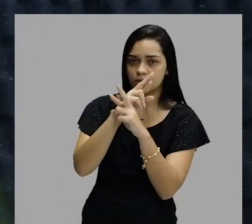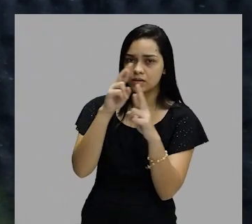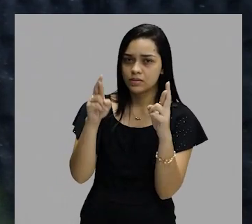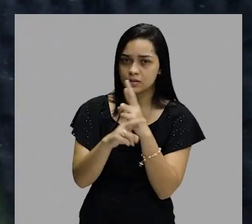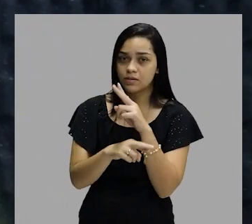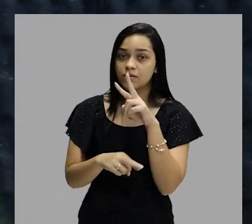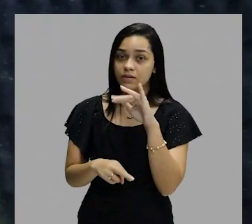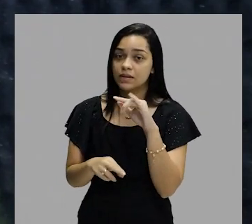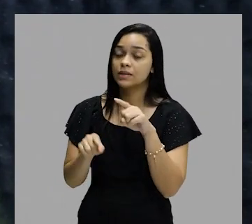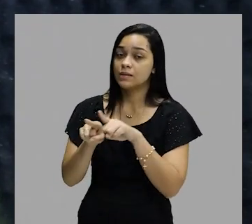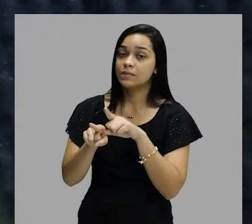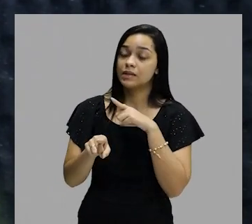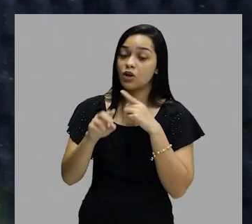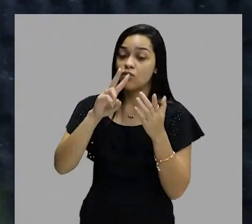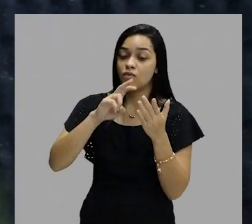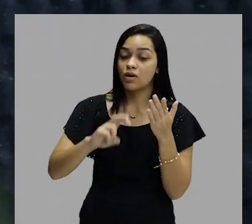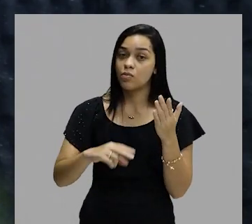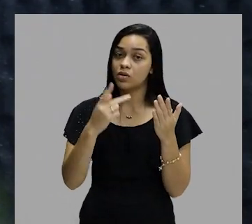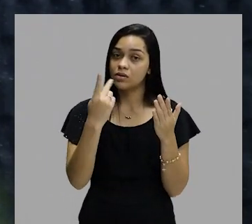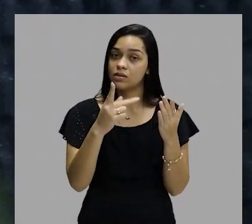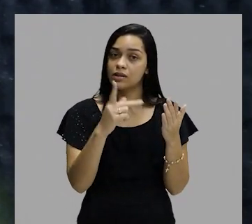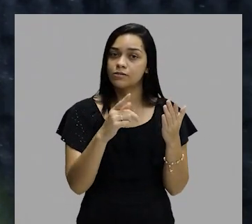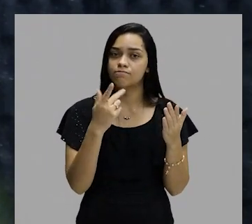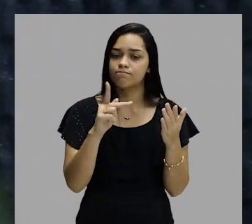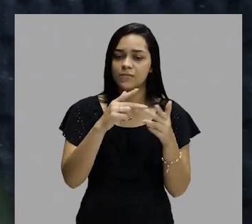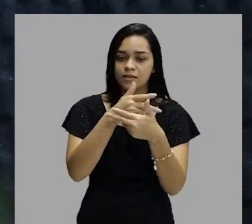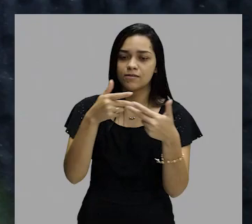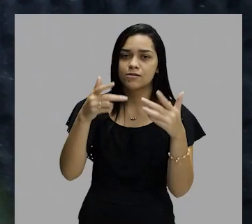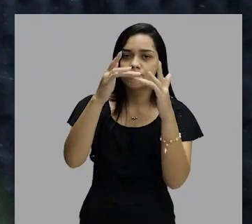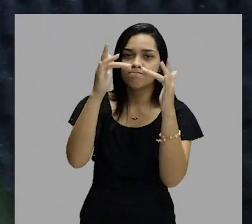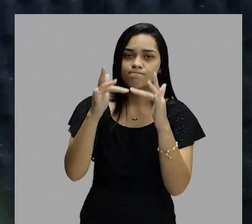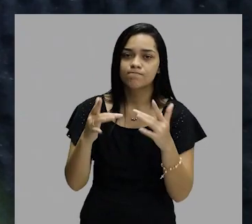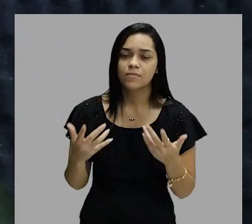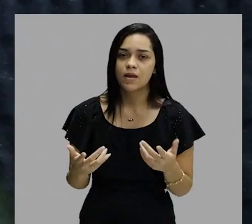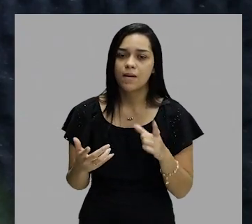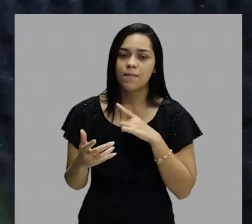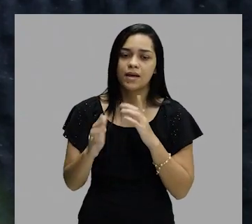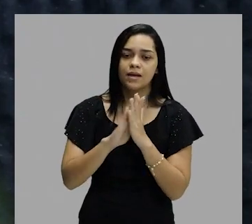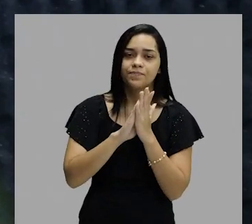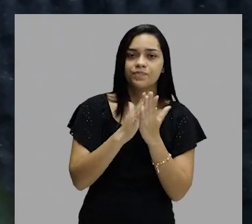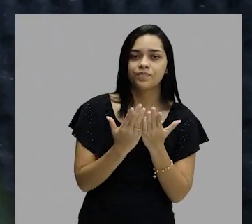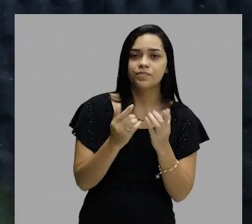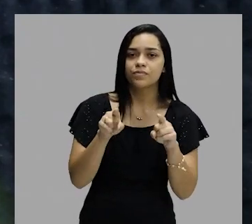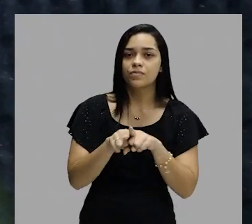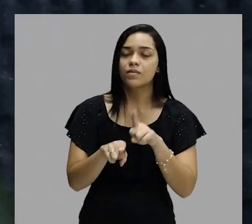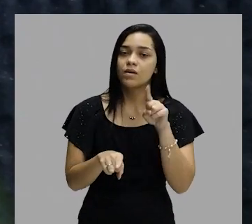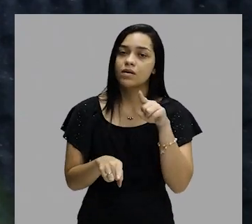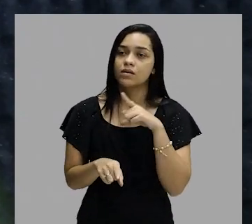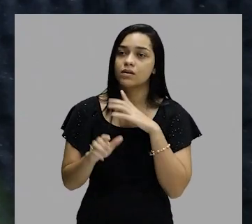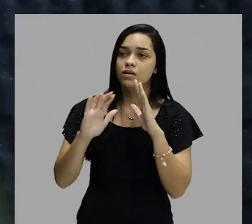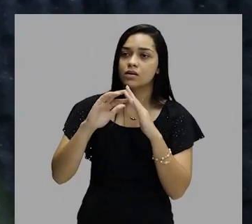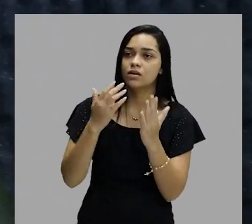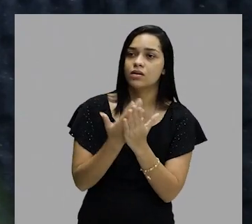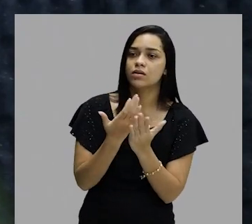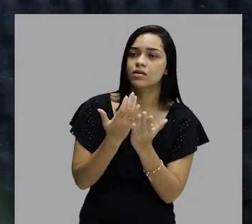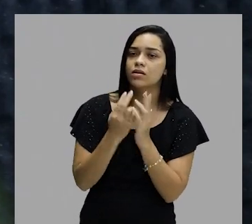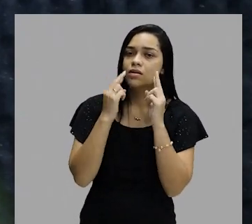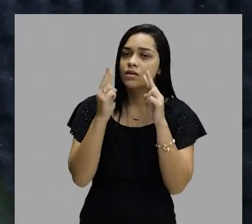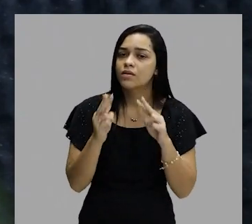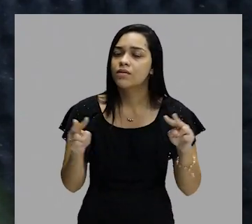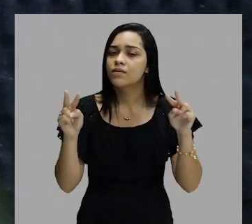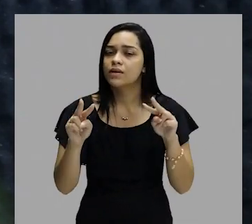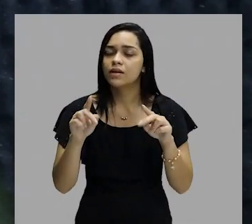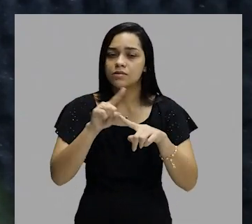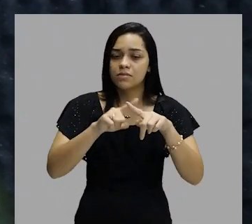vai se familiarizar também com o vocabulário. Não tem essas possibilidades? Pega livros que talvez você tenha da escola, dê uma olhada nesse